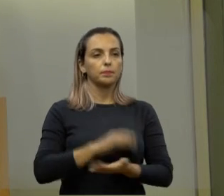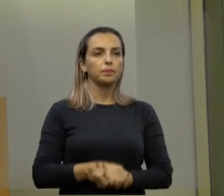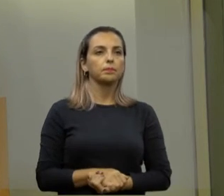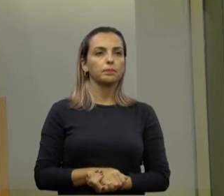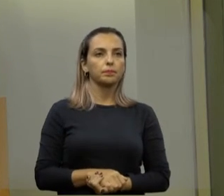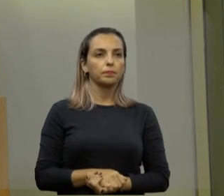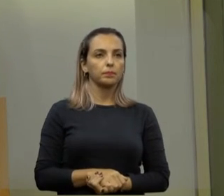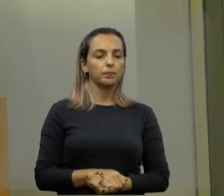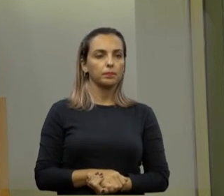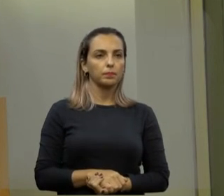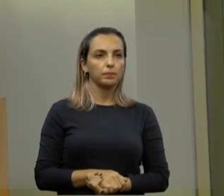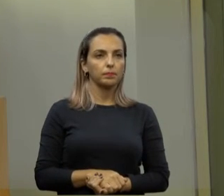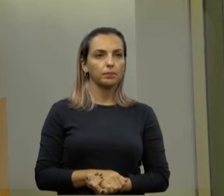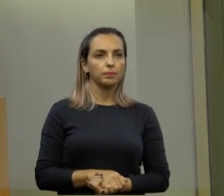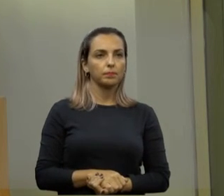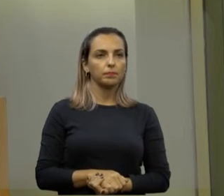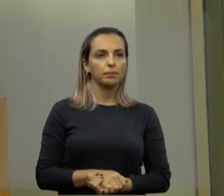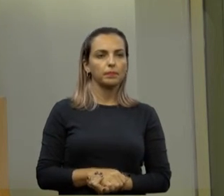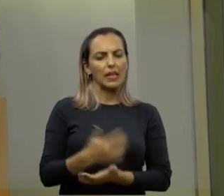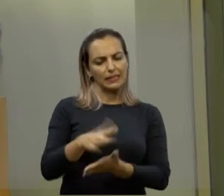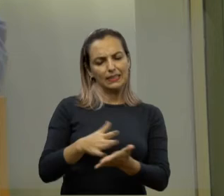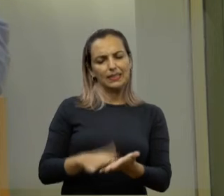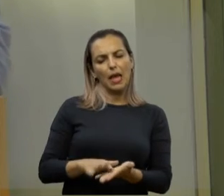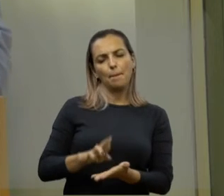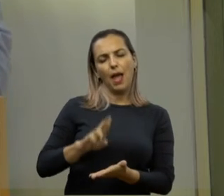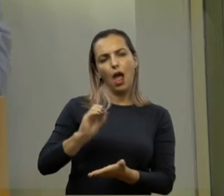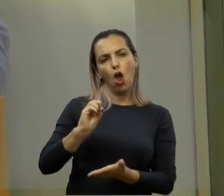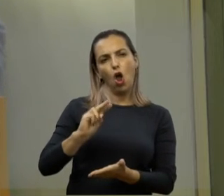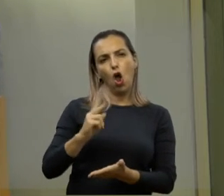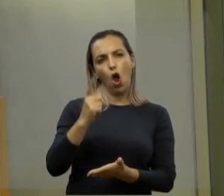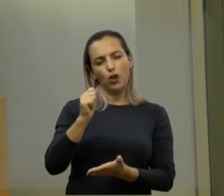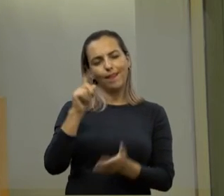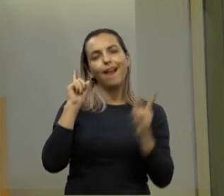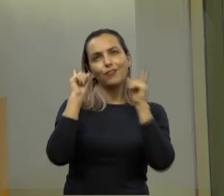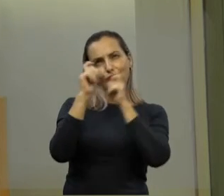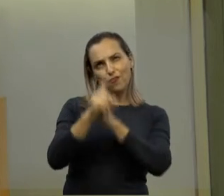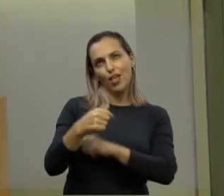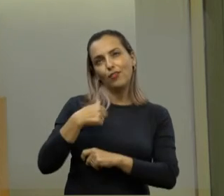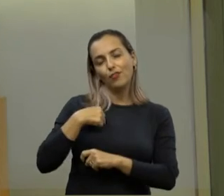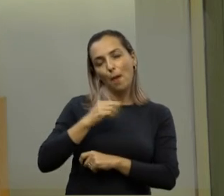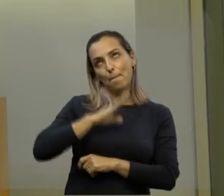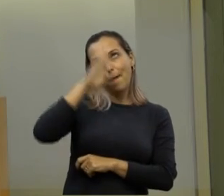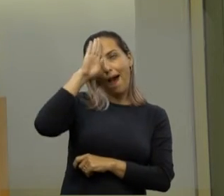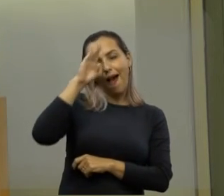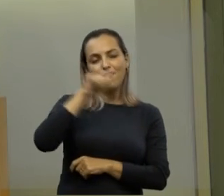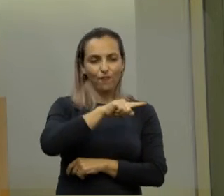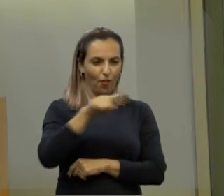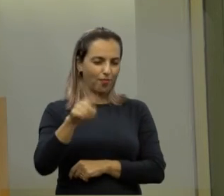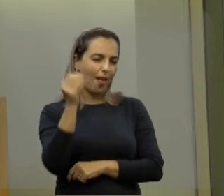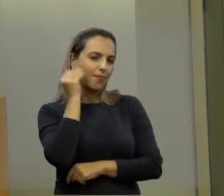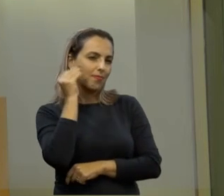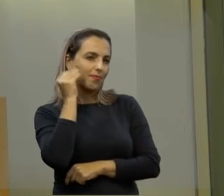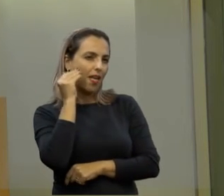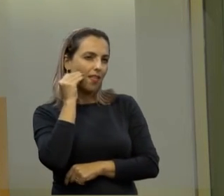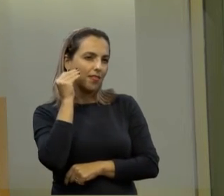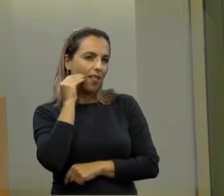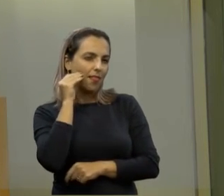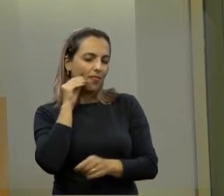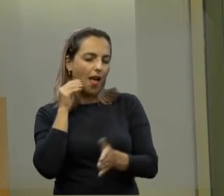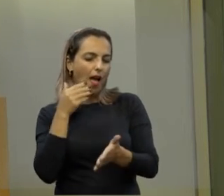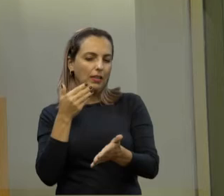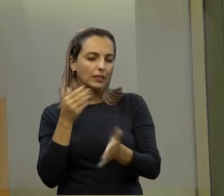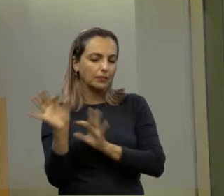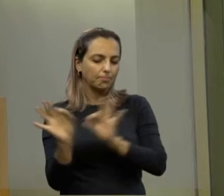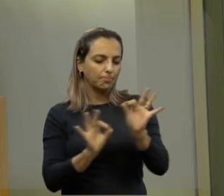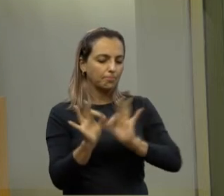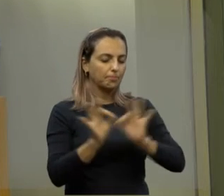rock é esse bebê é difícil porque aqui ninguém vai bater menina trabalha leque Então esse aí vocês vão tentando não estudando quem